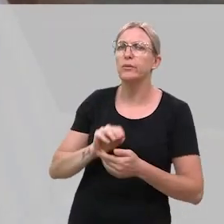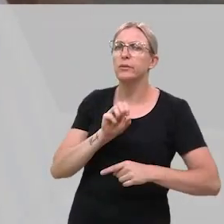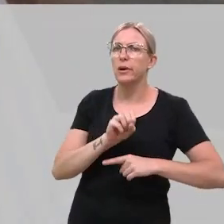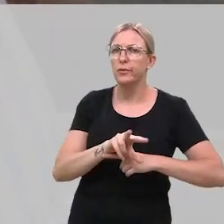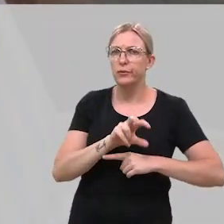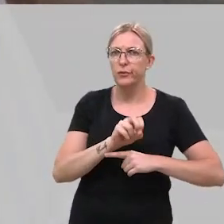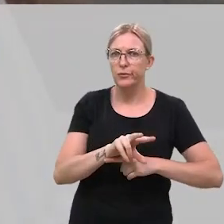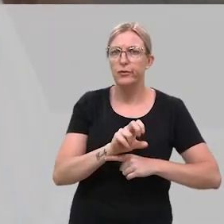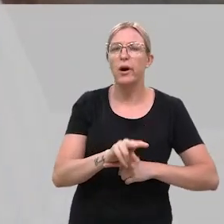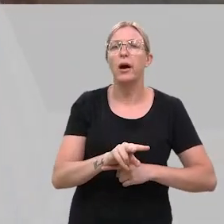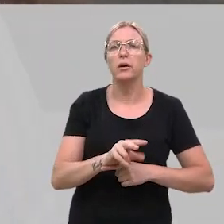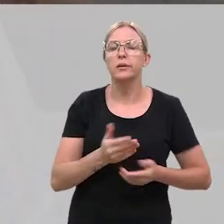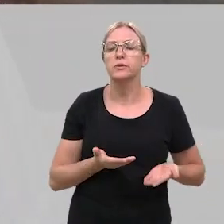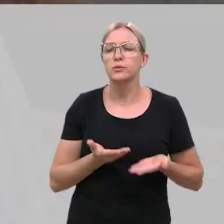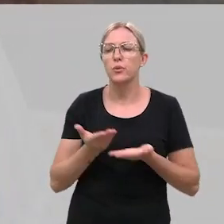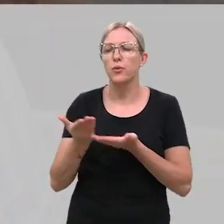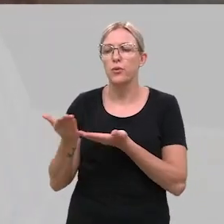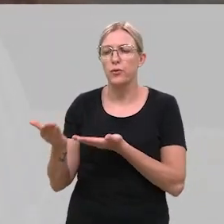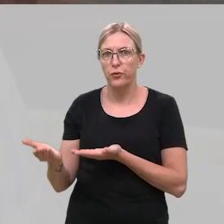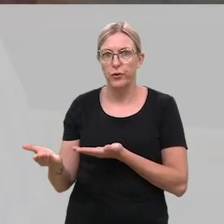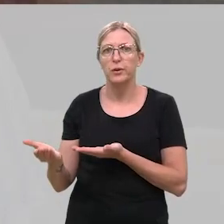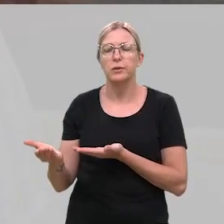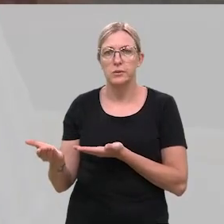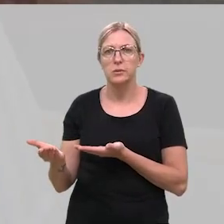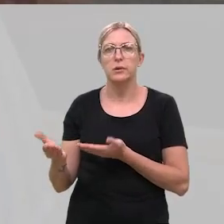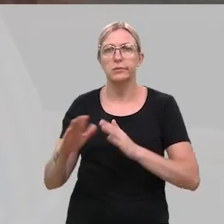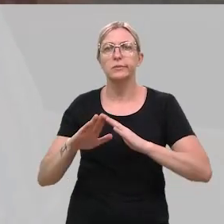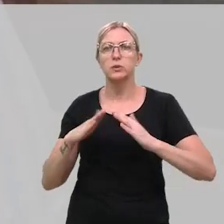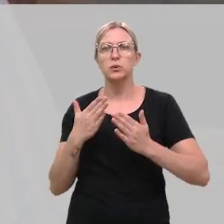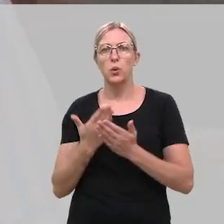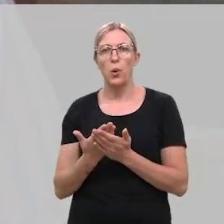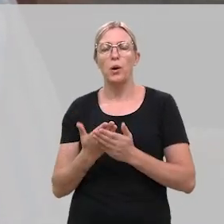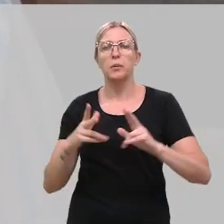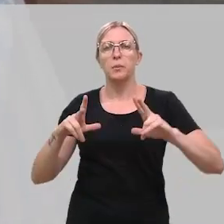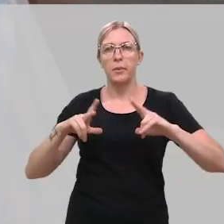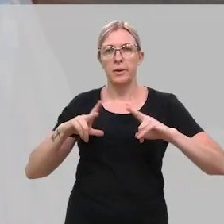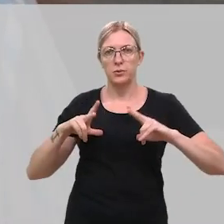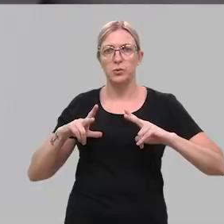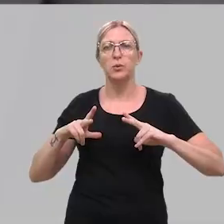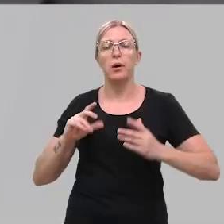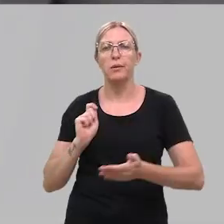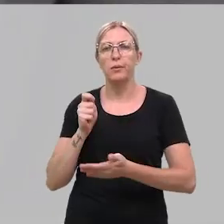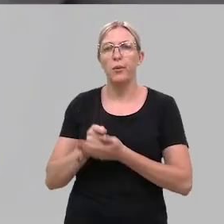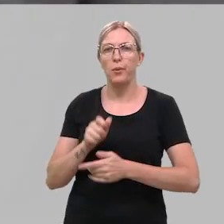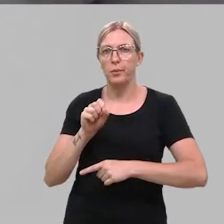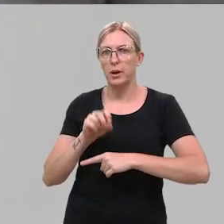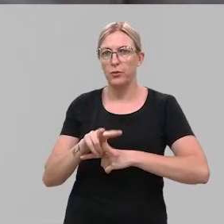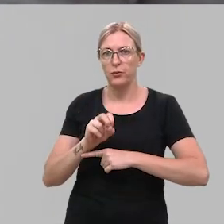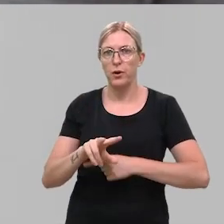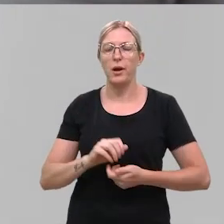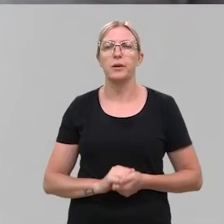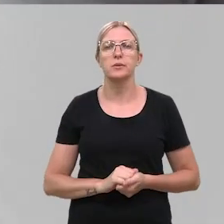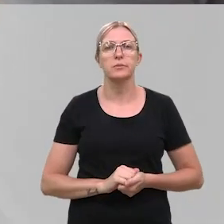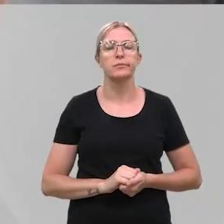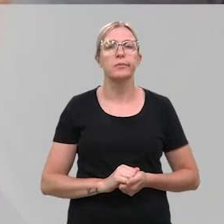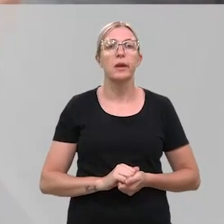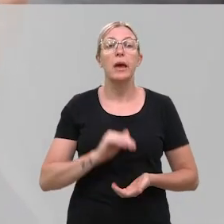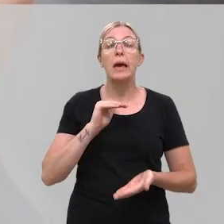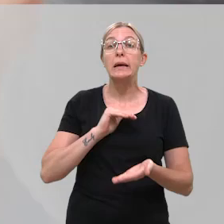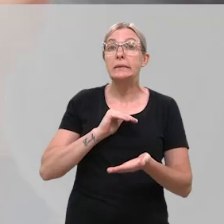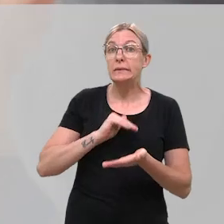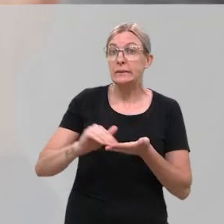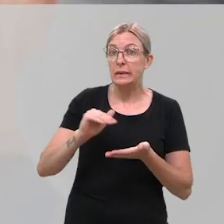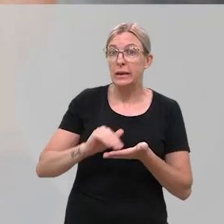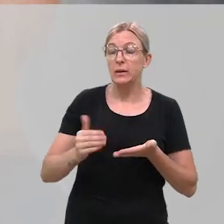Vamos colocar eh nas escolas privadas com com a compra de vagas a definição das escolas é realizada